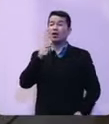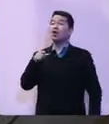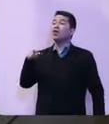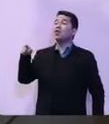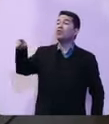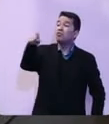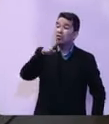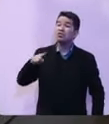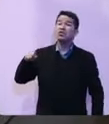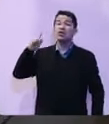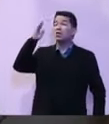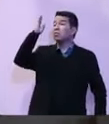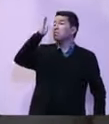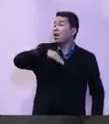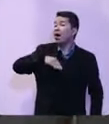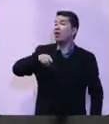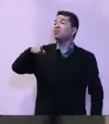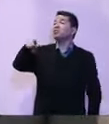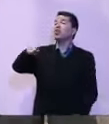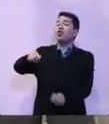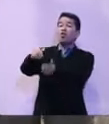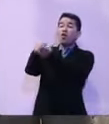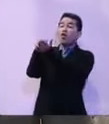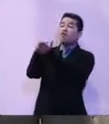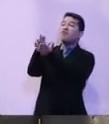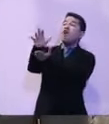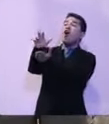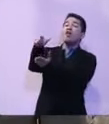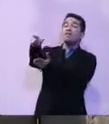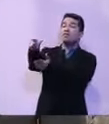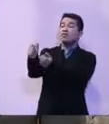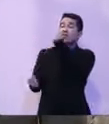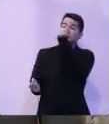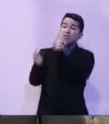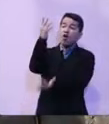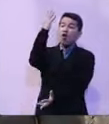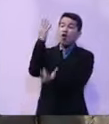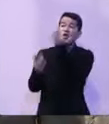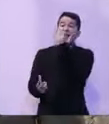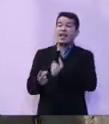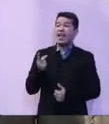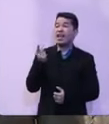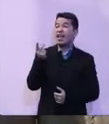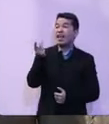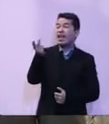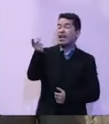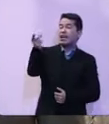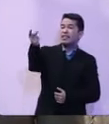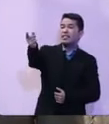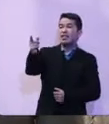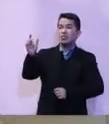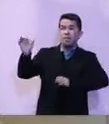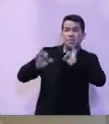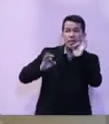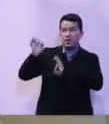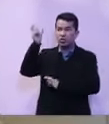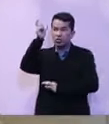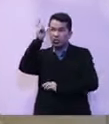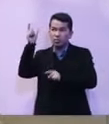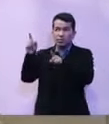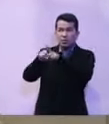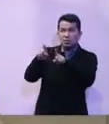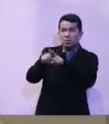da maldição de Deus, vão para o fogo eterno preparado para o diabo e para os seus anjos.